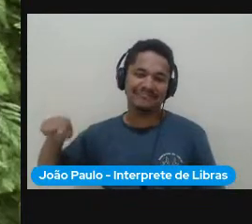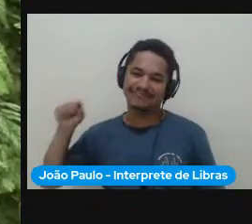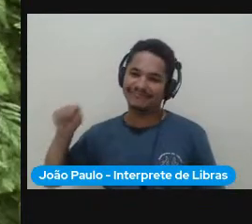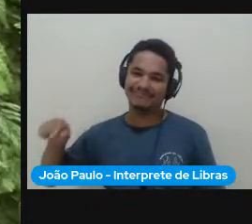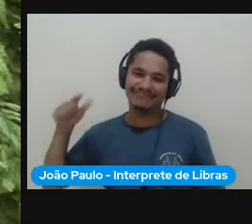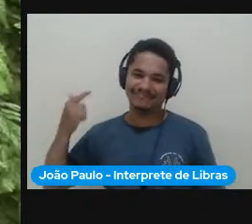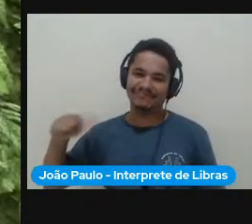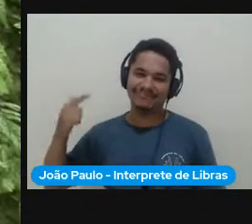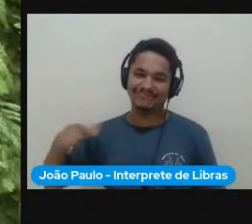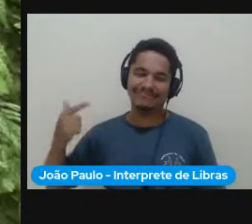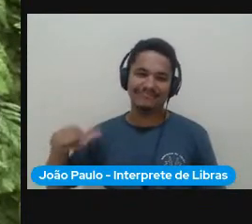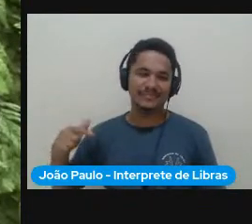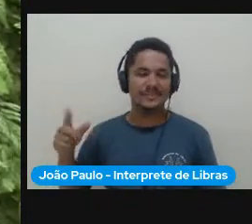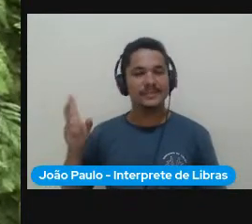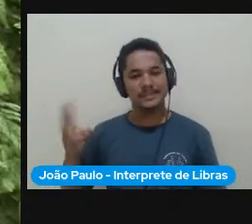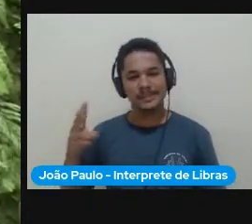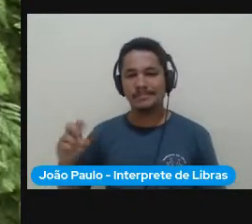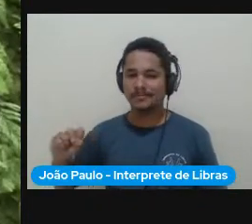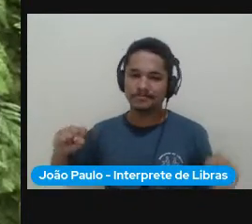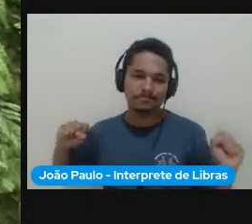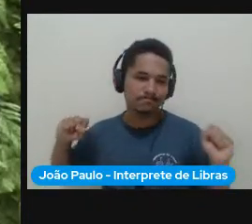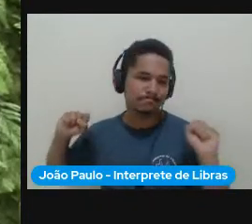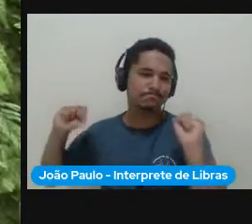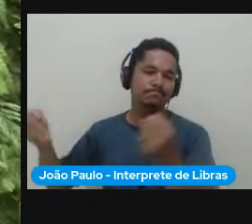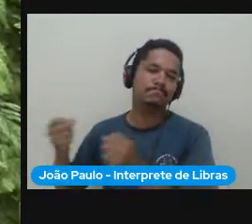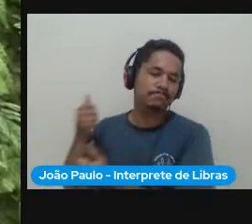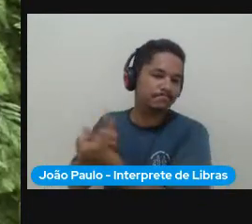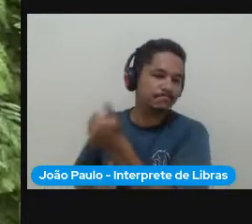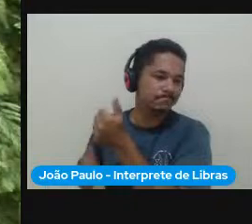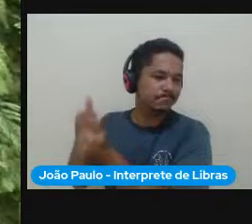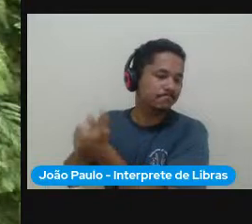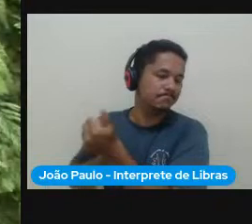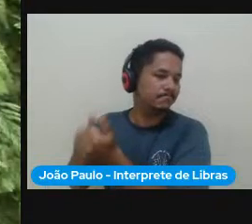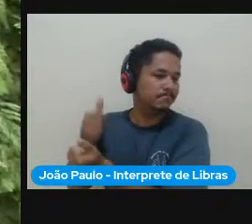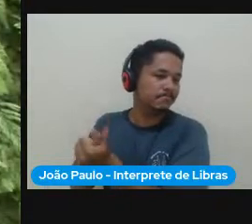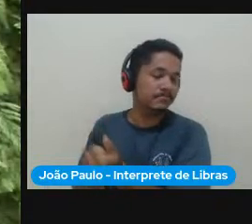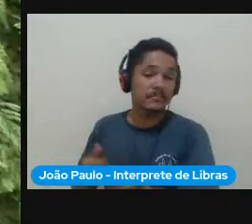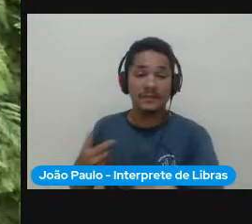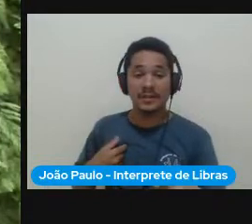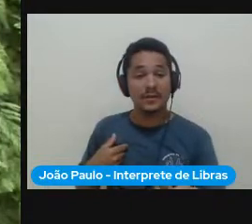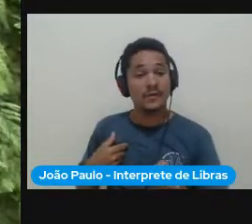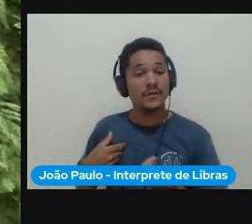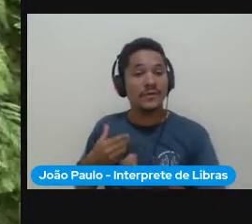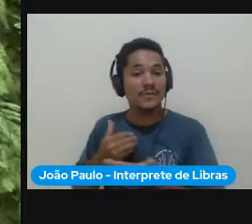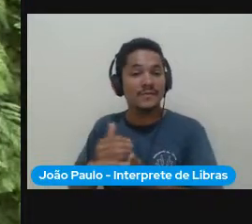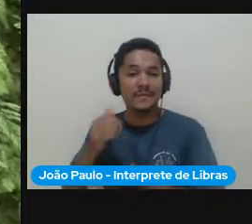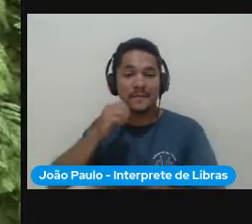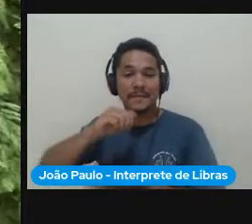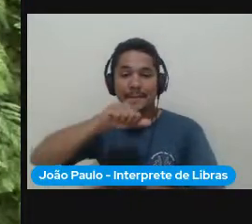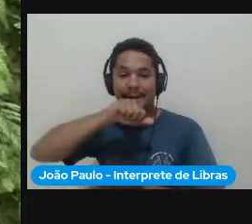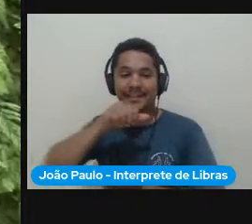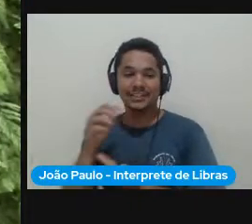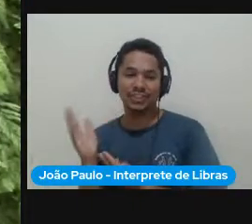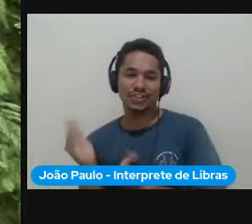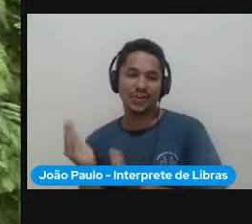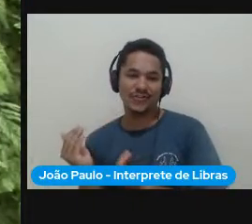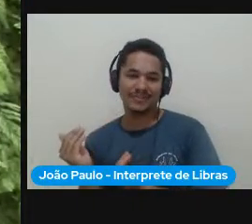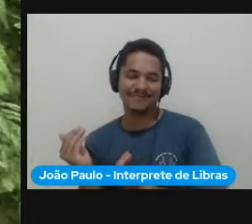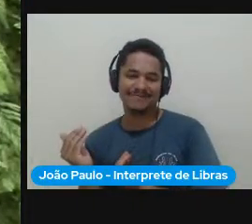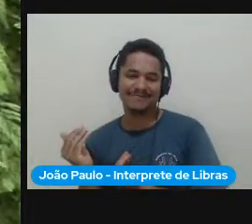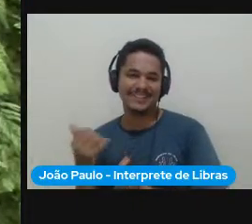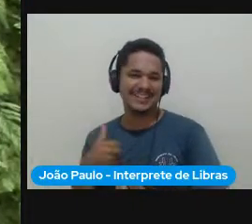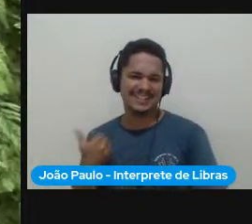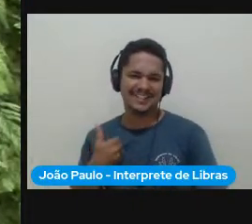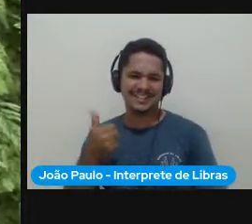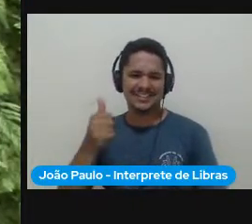natural. Sempre tive que buscar esses acessos. E eu fui mãe muito jovem, com 15 anos, então eu fui mãe num período